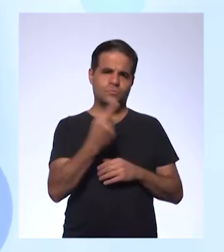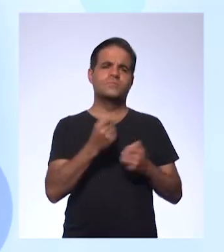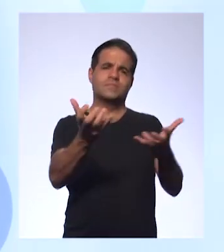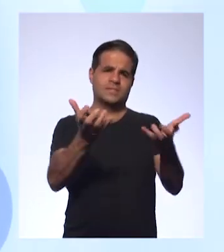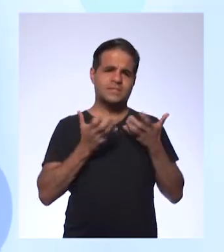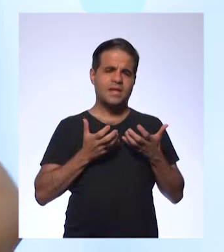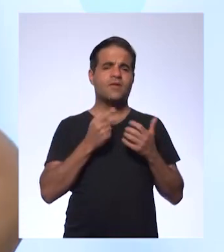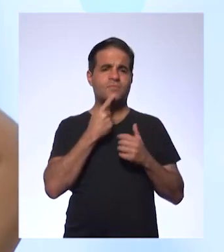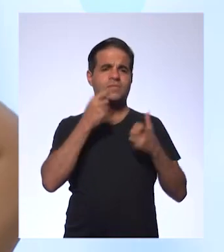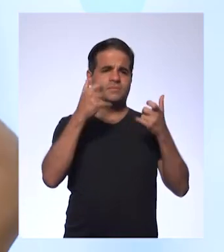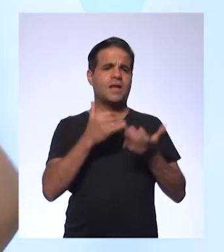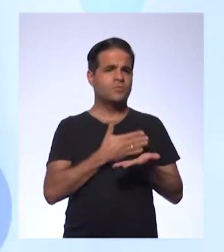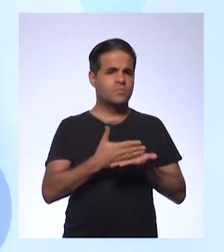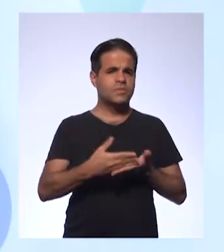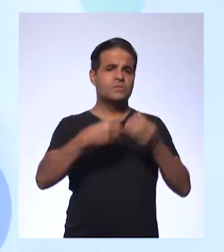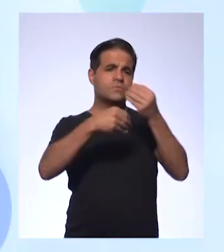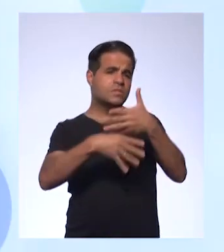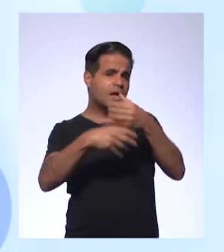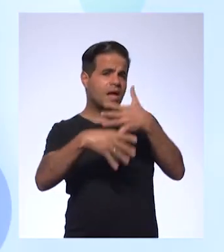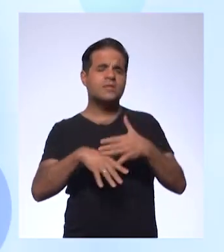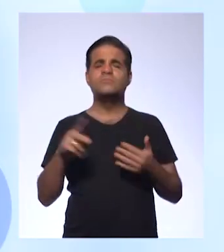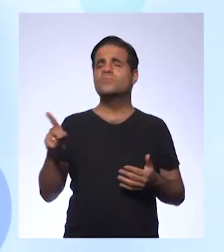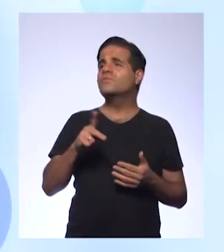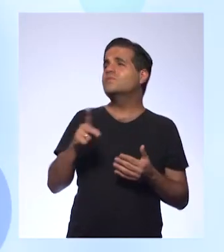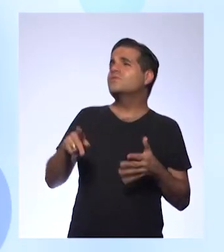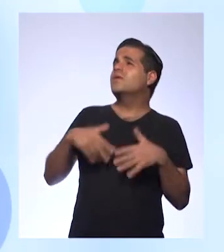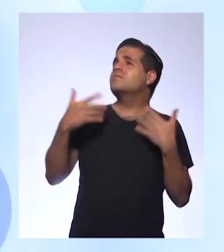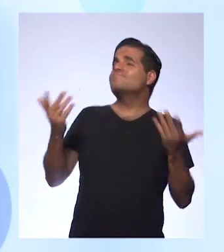Vocês falaram aí no início do chat, falaram assim, professora,